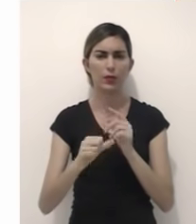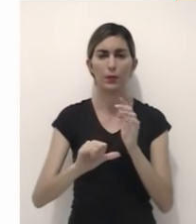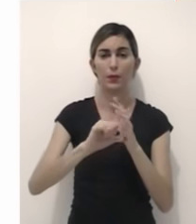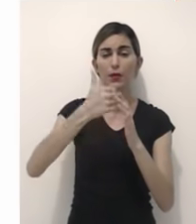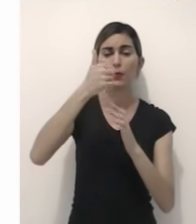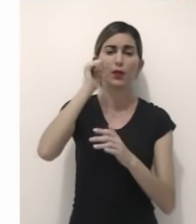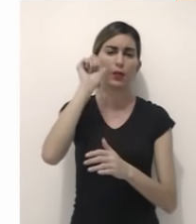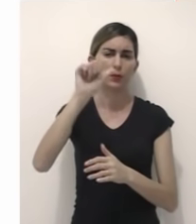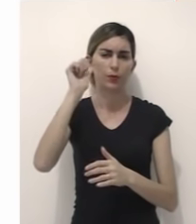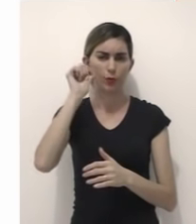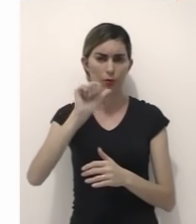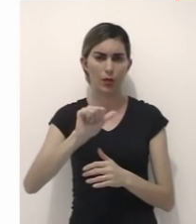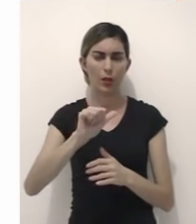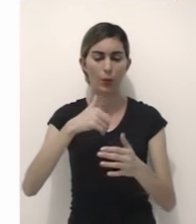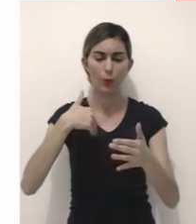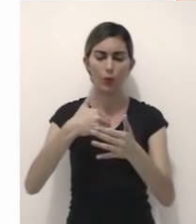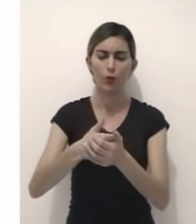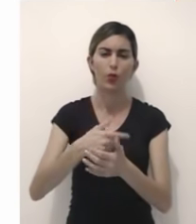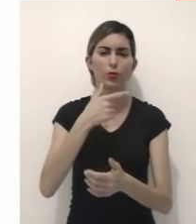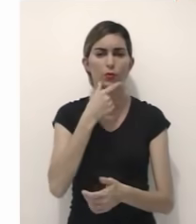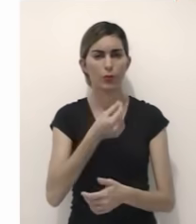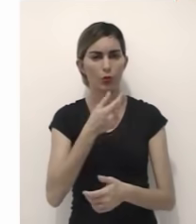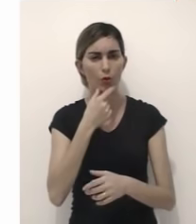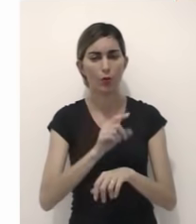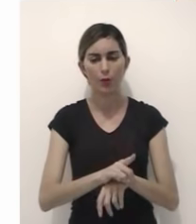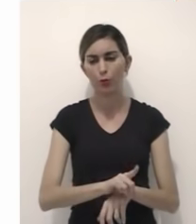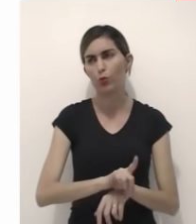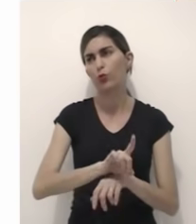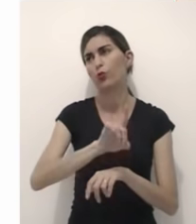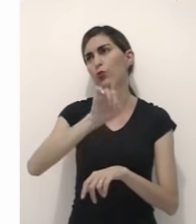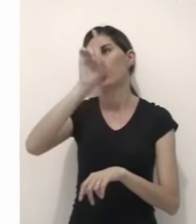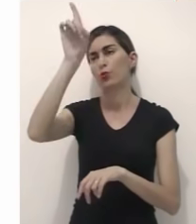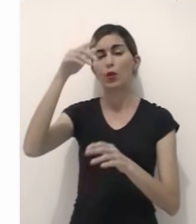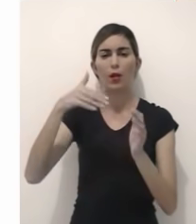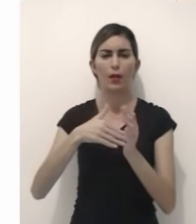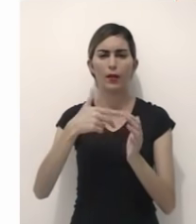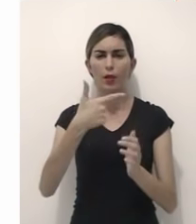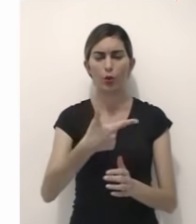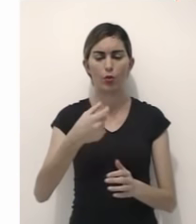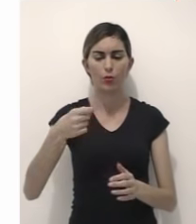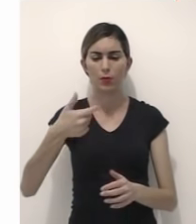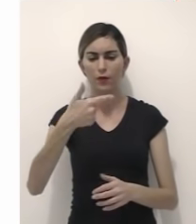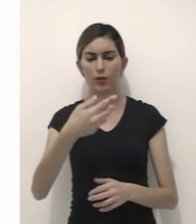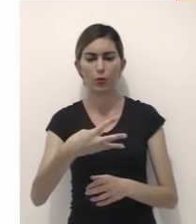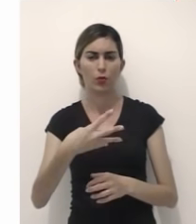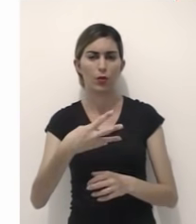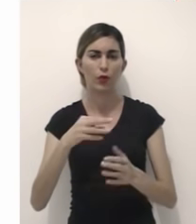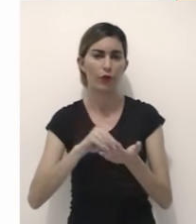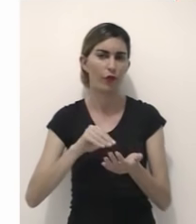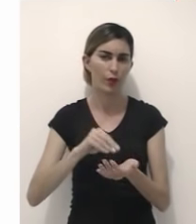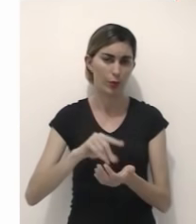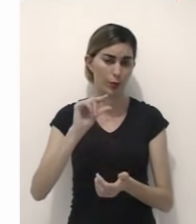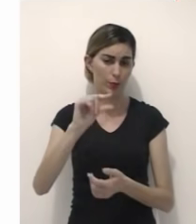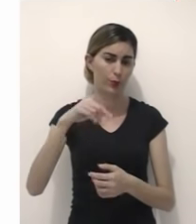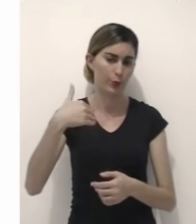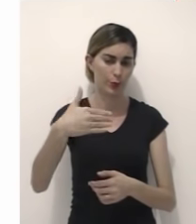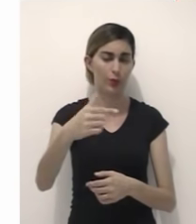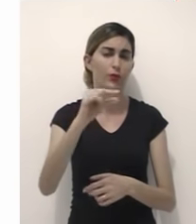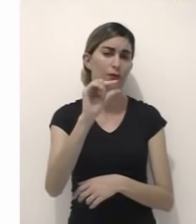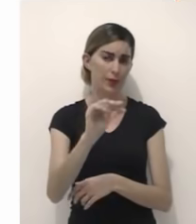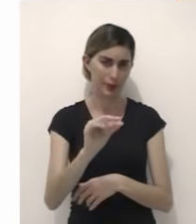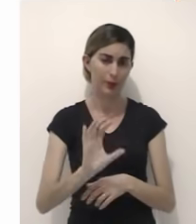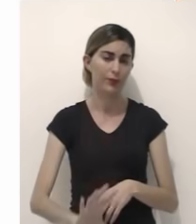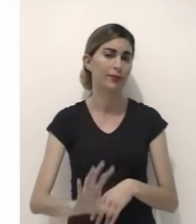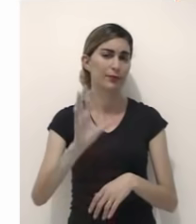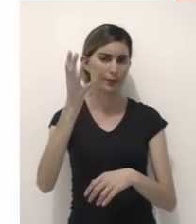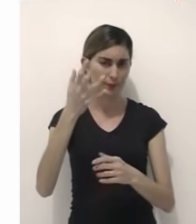pousará a primeira mulher e o próximo homem na Lua até 2024. Então, falta pouco tempo